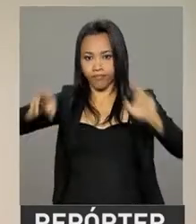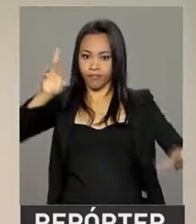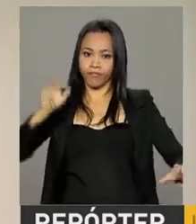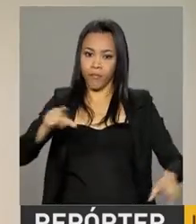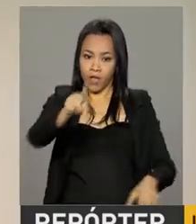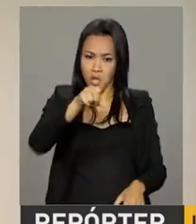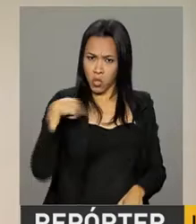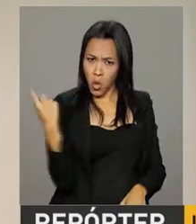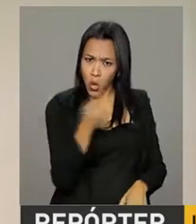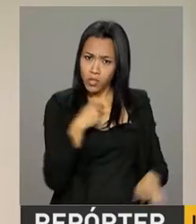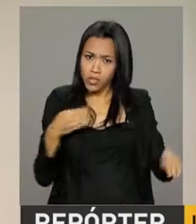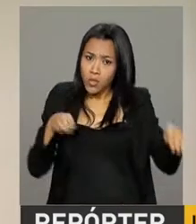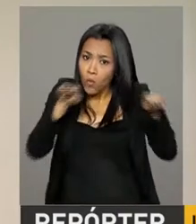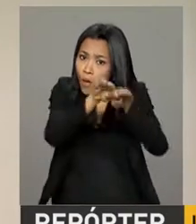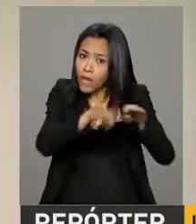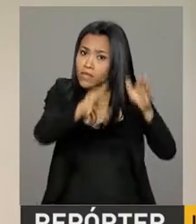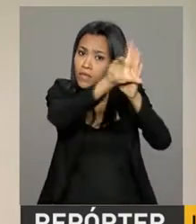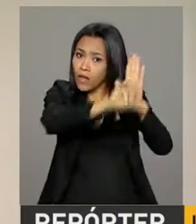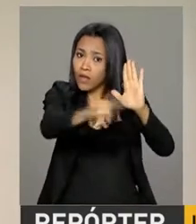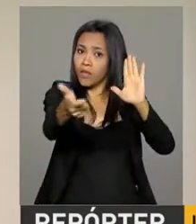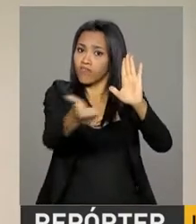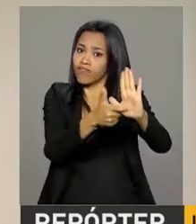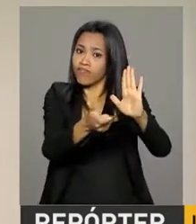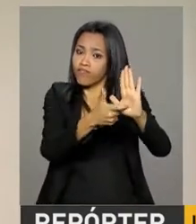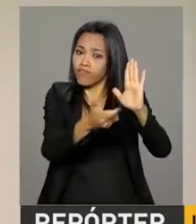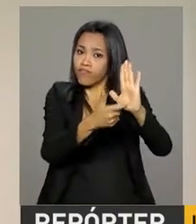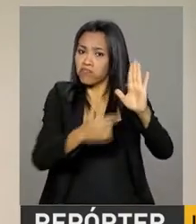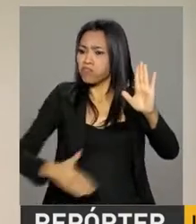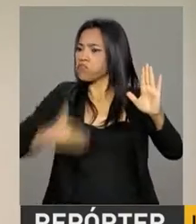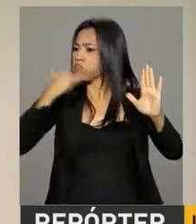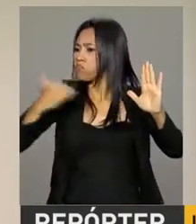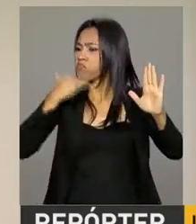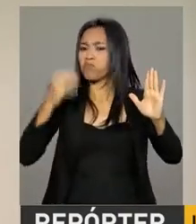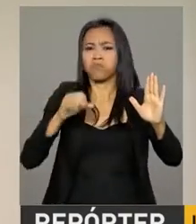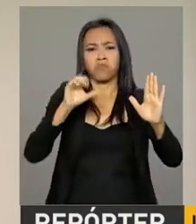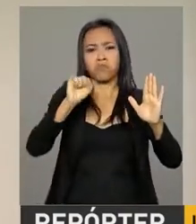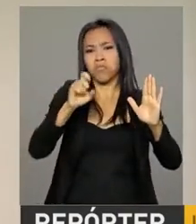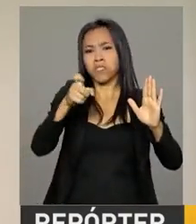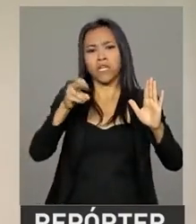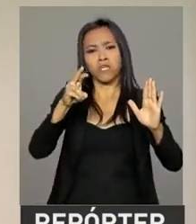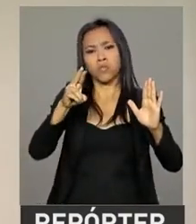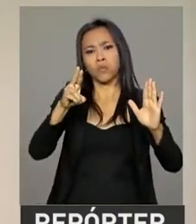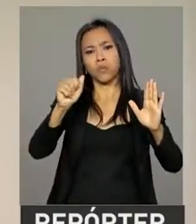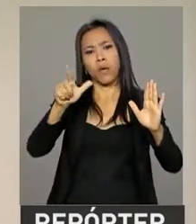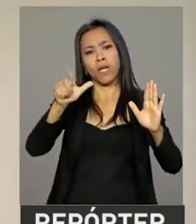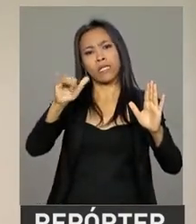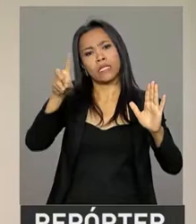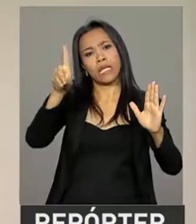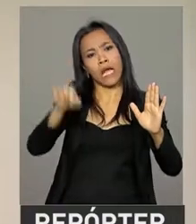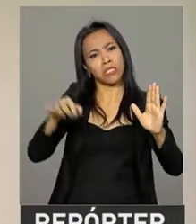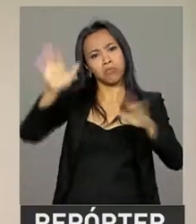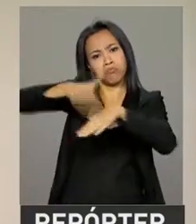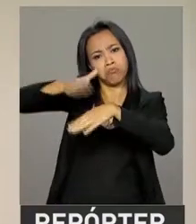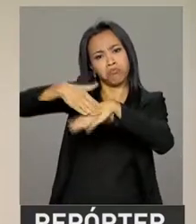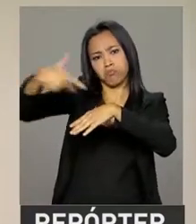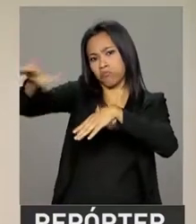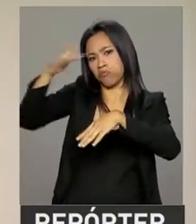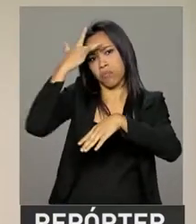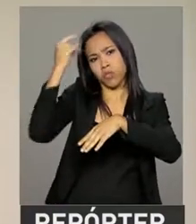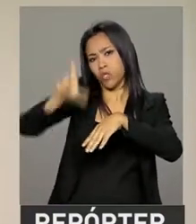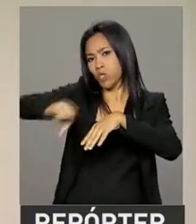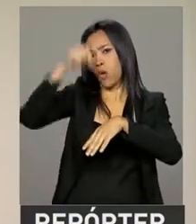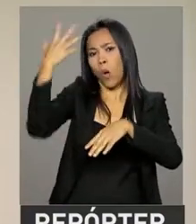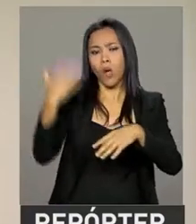somos iguais perante a lei e que nós não temos nada a ver com a sexualidade das pessoas. E que exatamente por isso não devemos